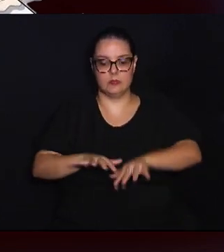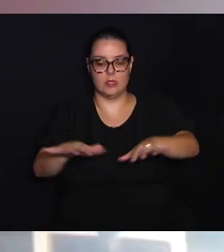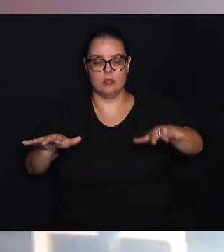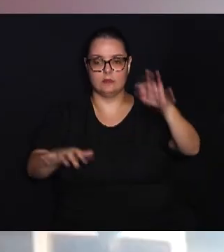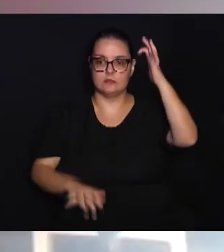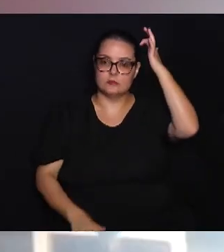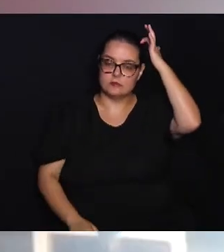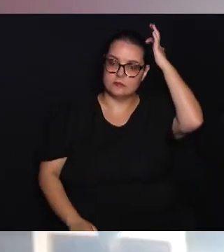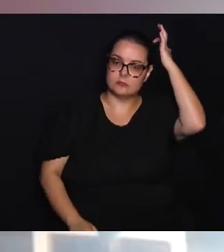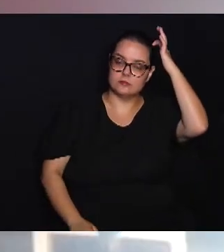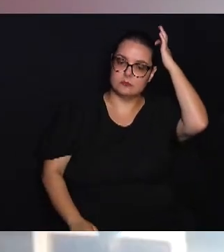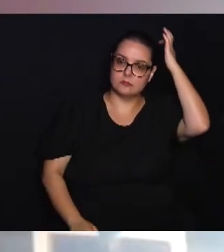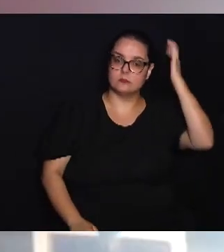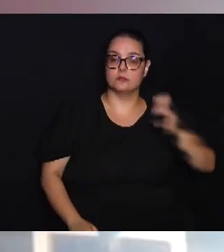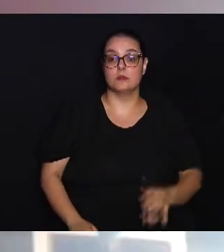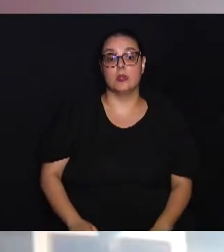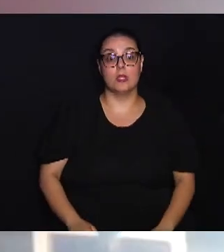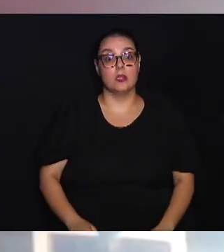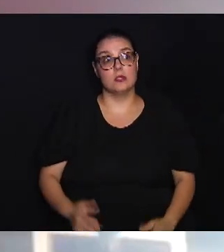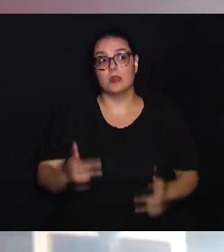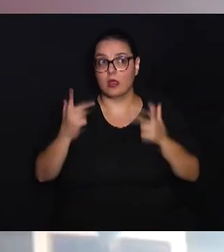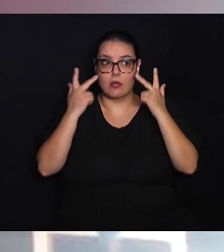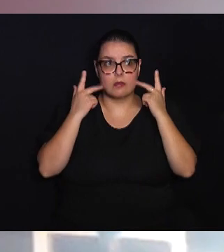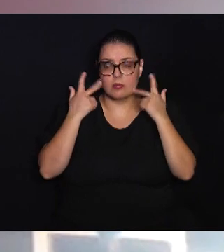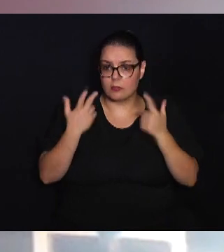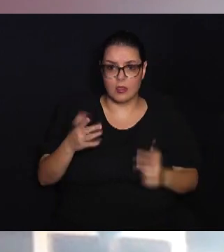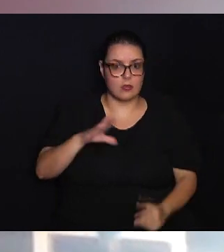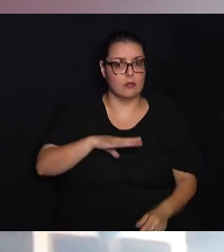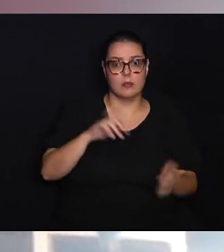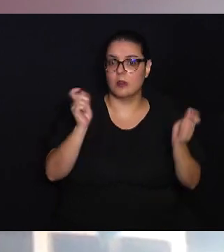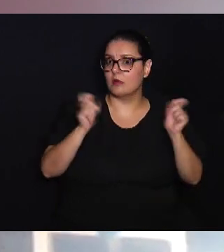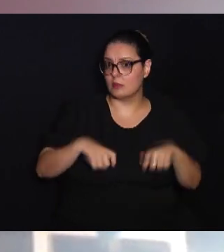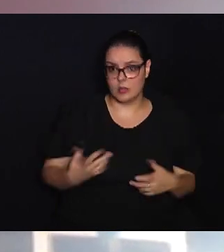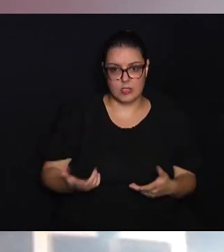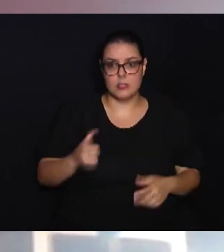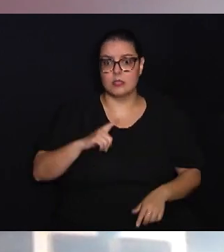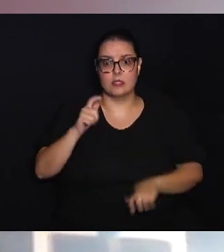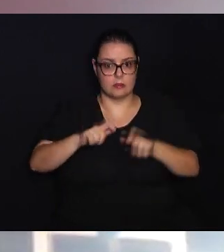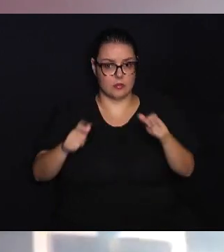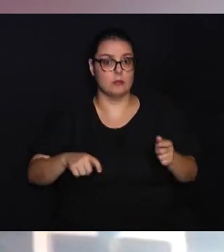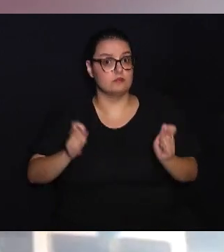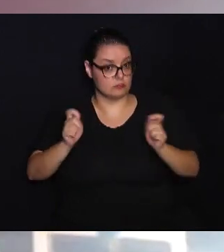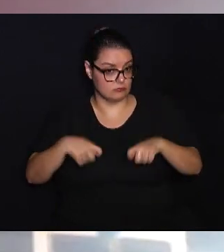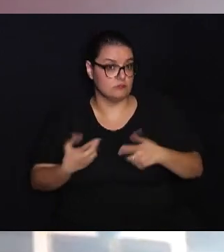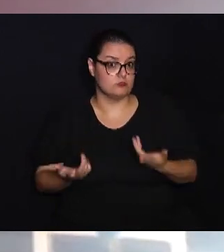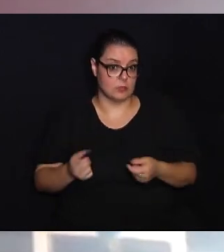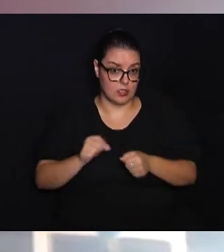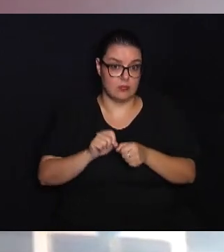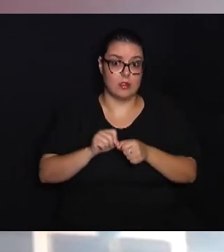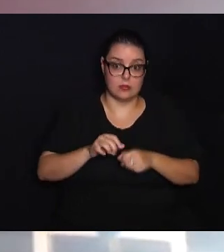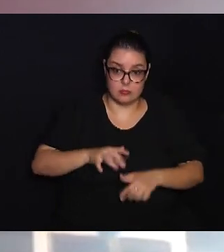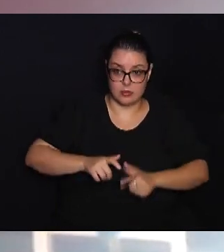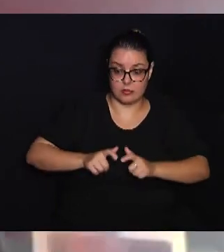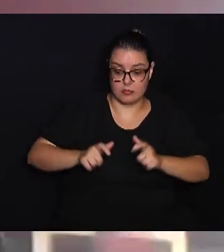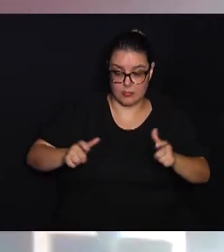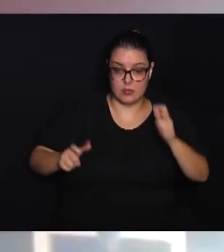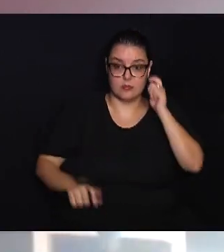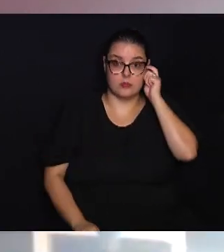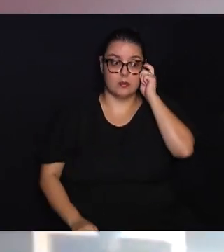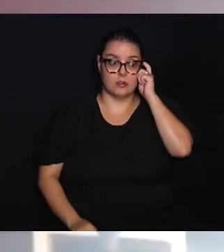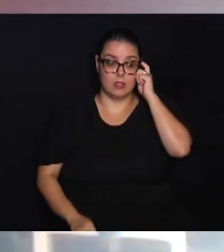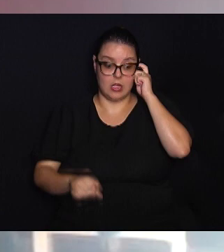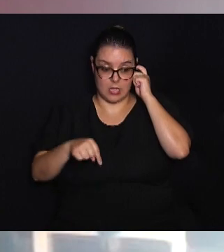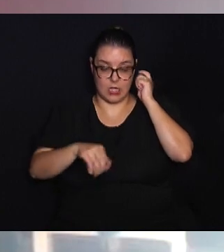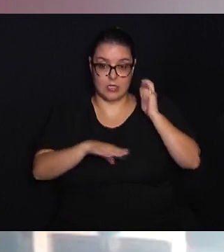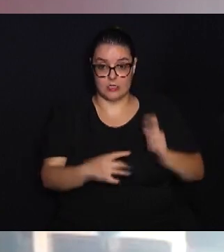99% é uma tendência normal são cidades que T potencial e que tem pessoas muito capacitadas fazendo esse mercado